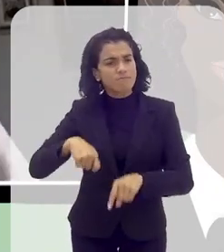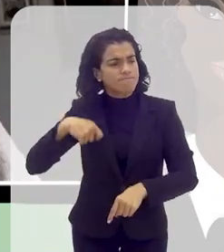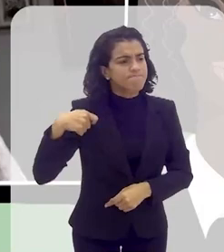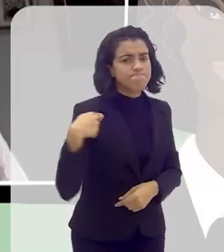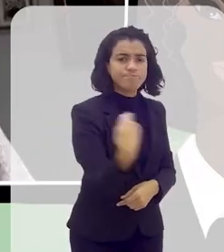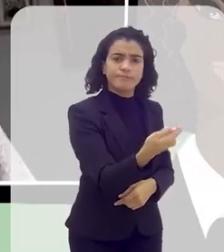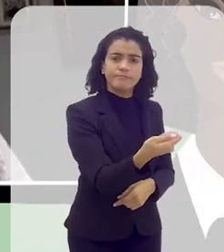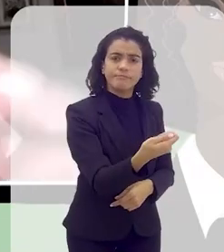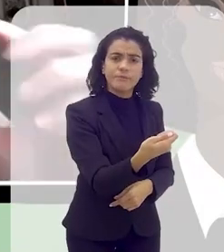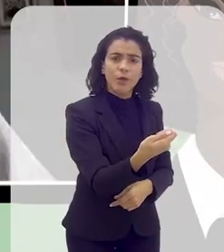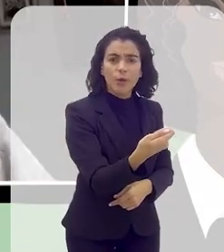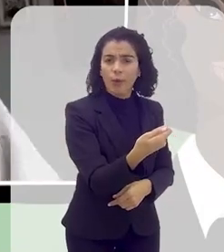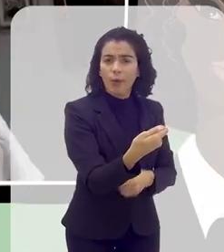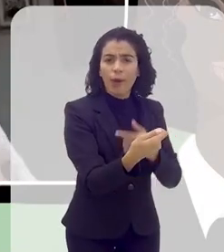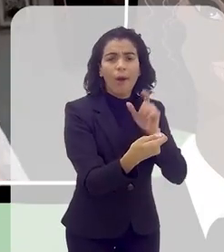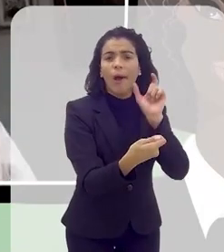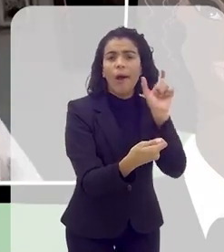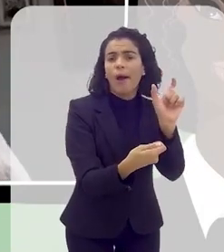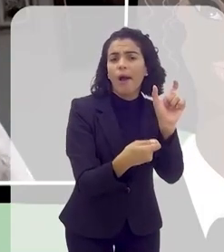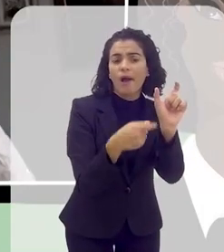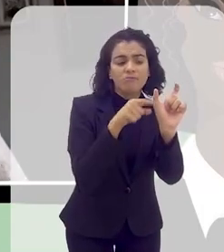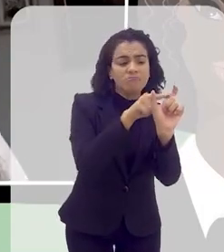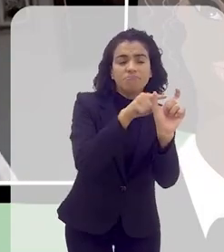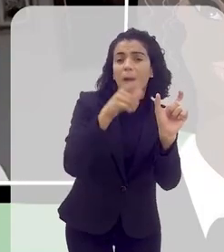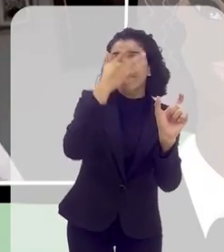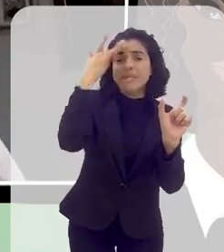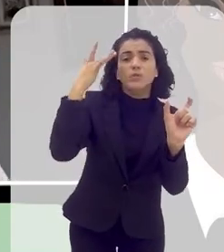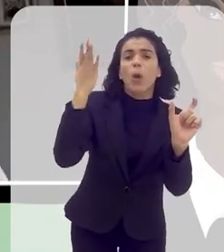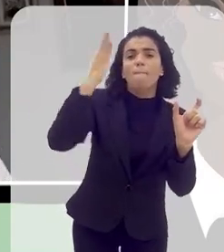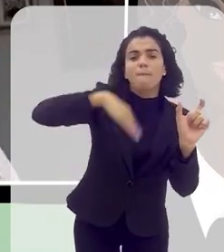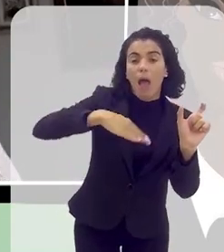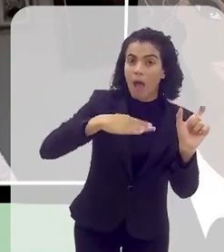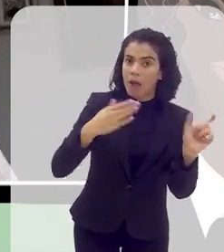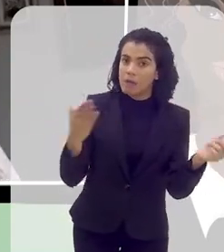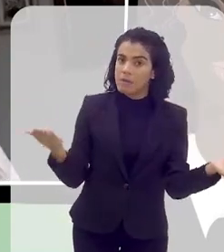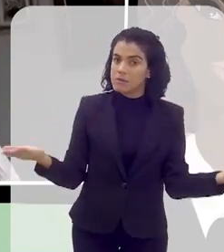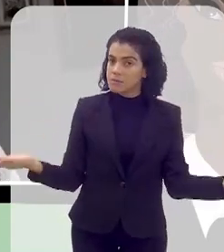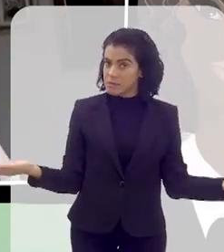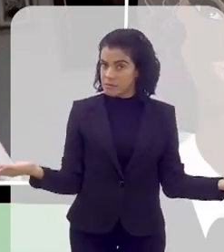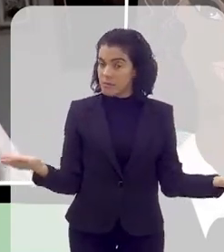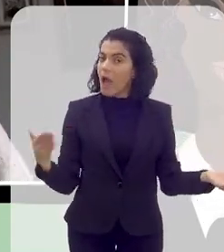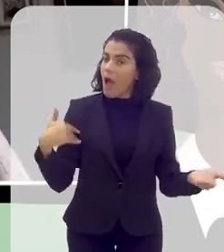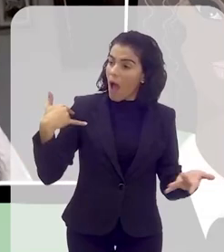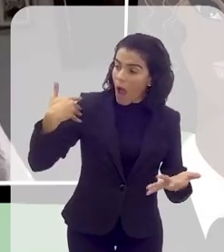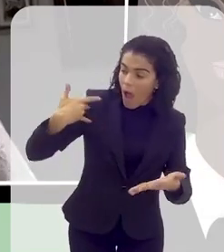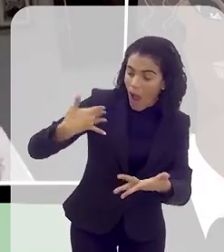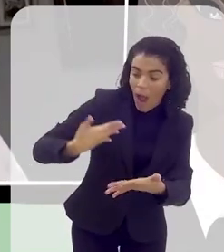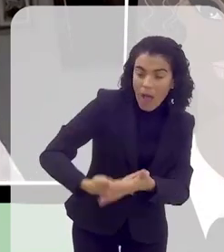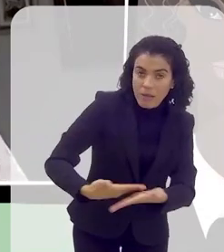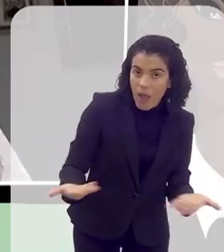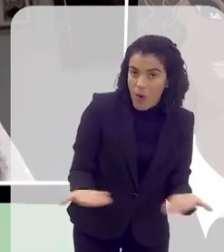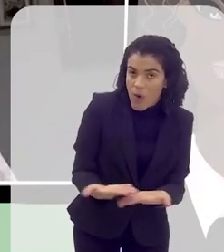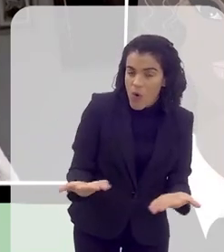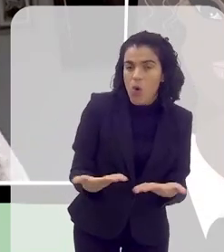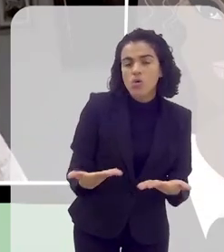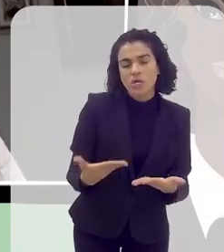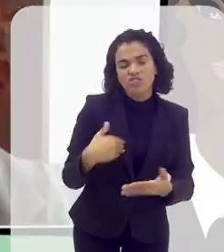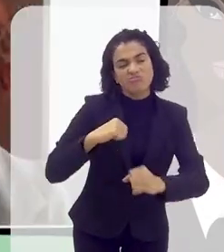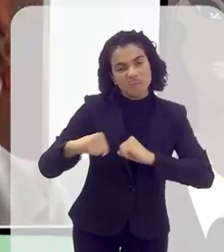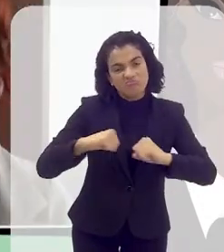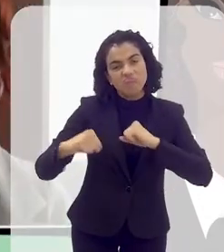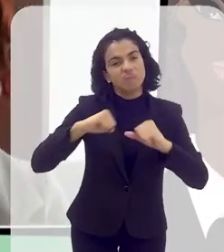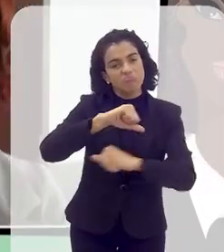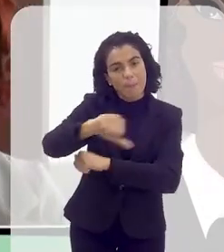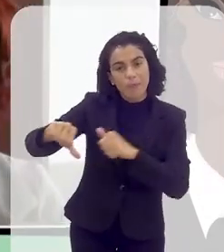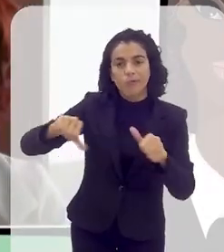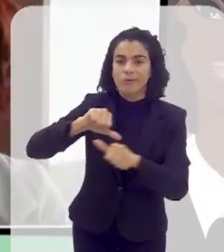imputaram o prefixo como se fosse de pessoa má. E isso é, ainda a gente está no movimento de